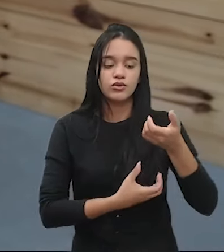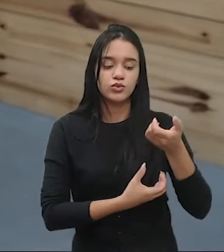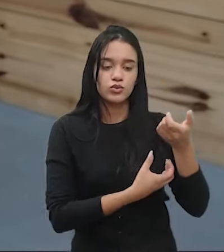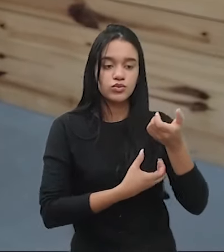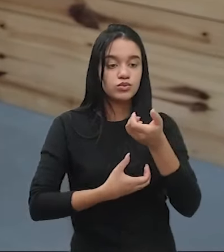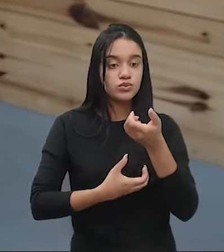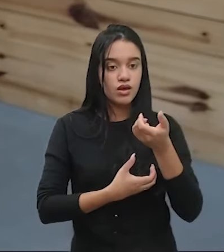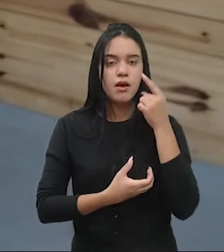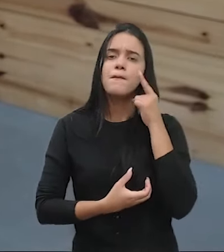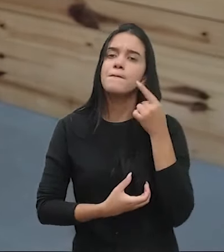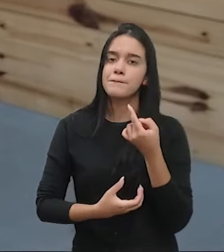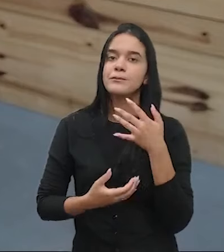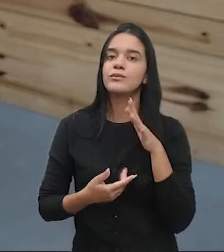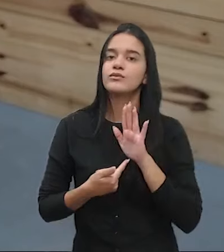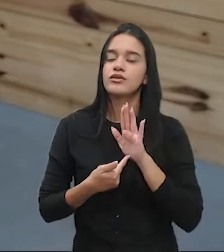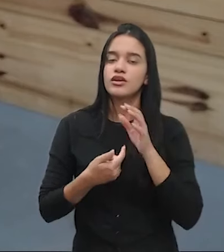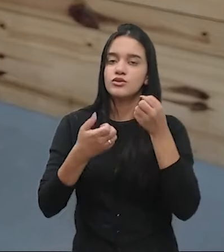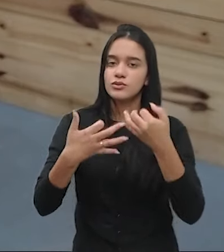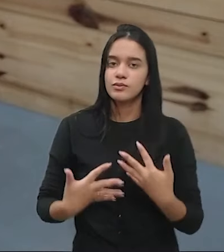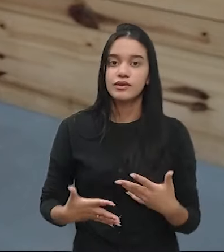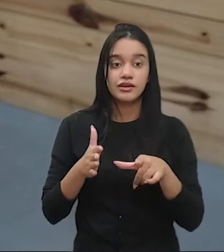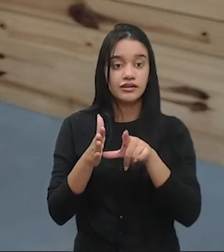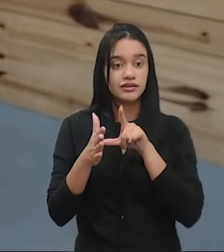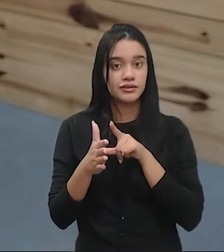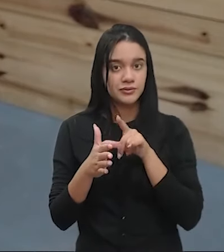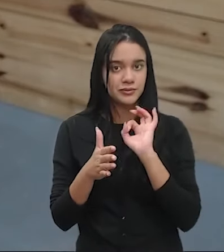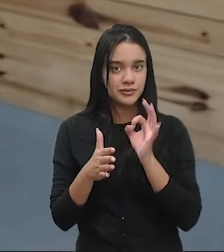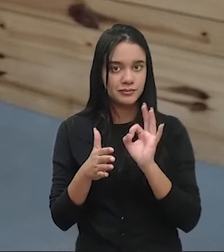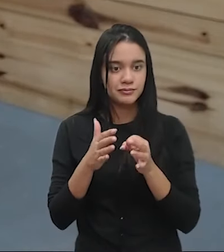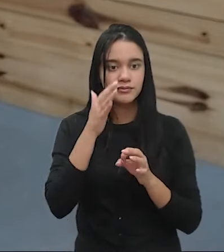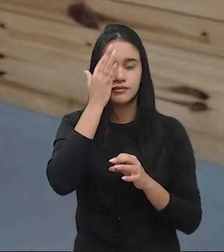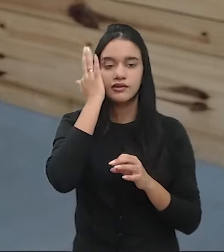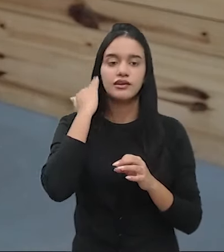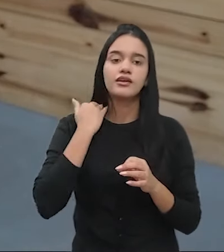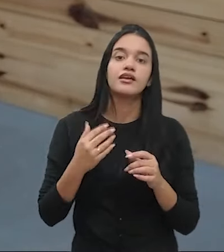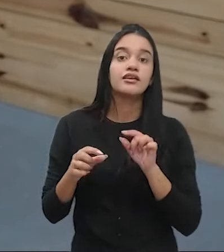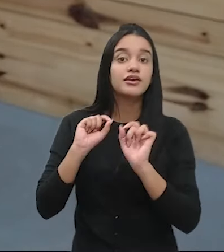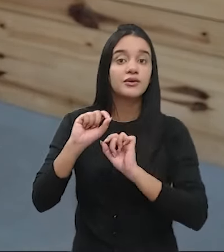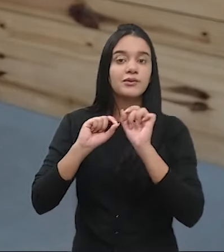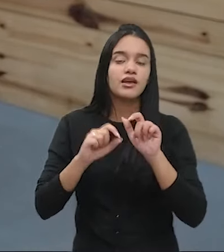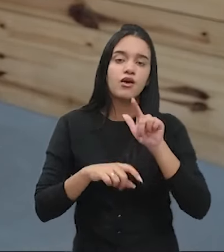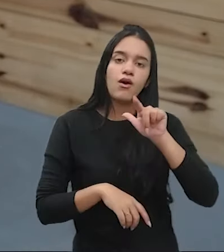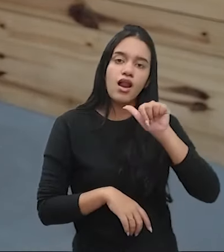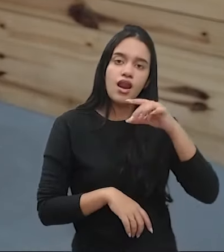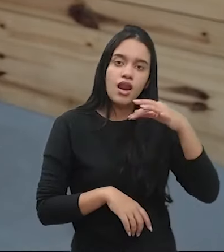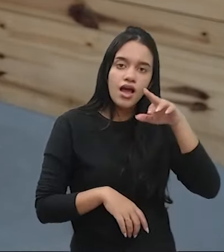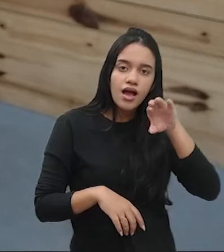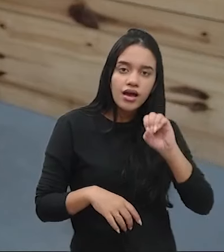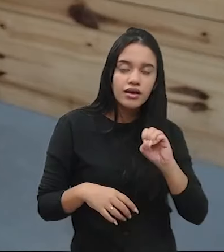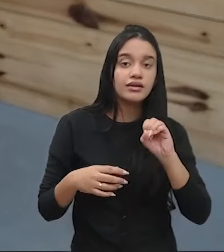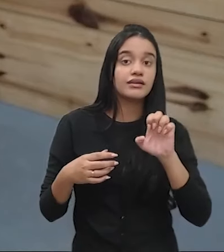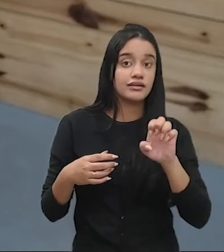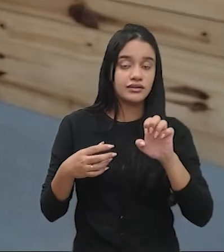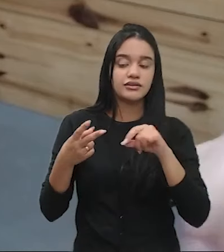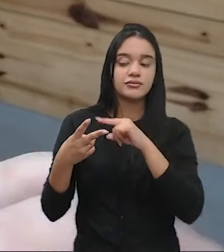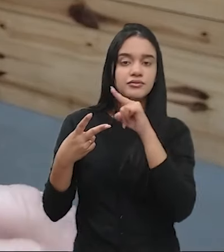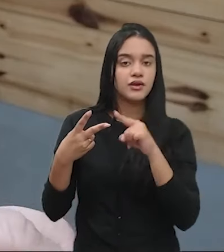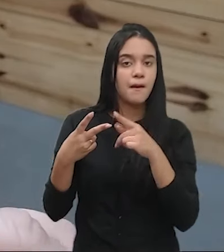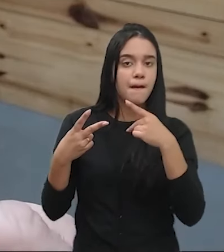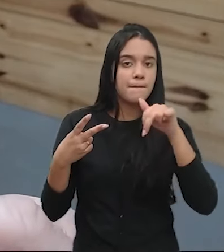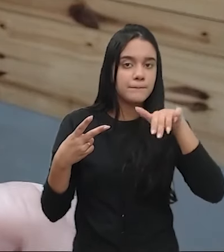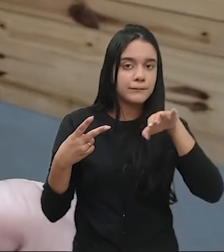como eu havia falado anteriormente né alguns componentes tá que é o lacre o pino esse aqui é na